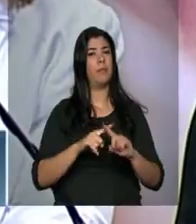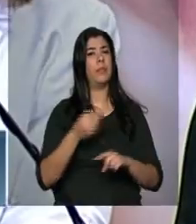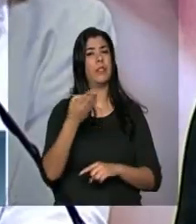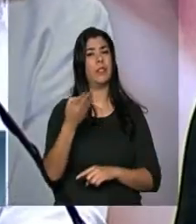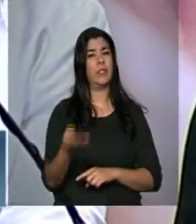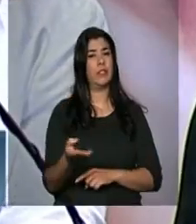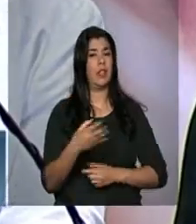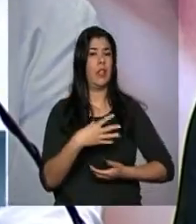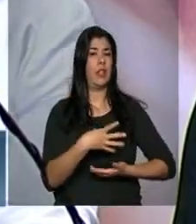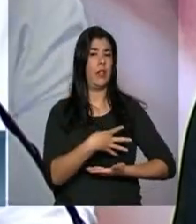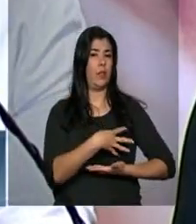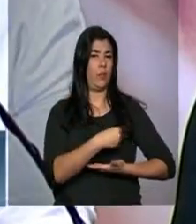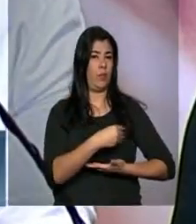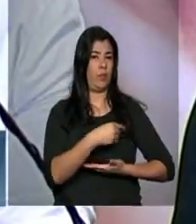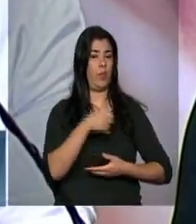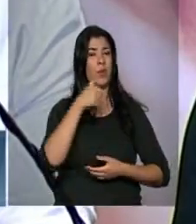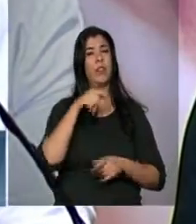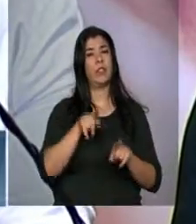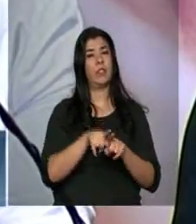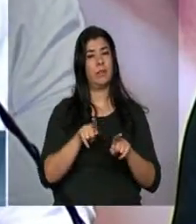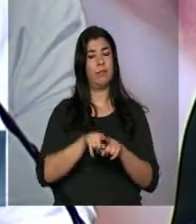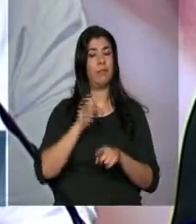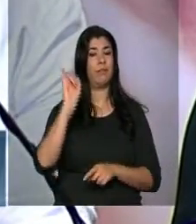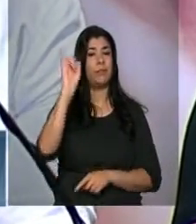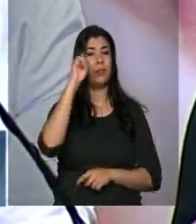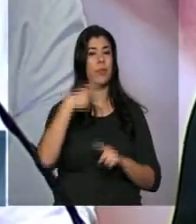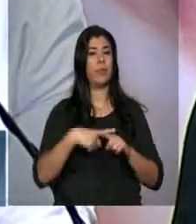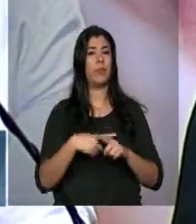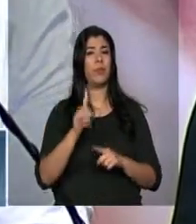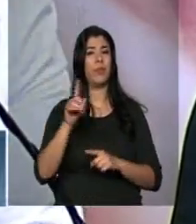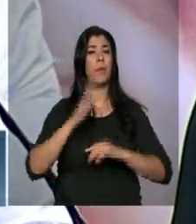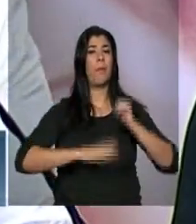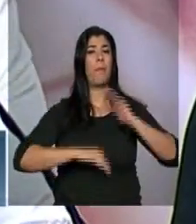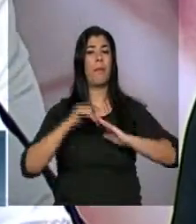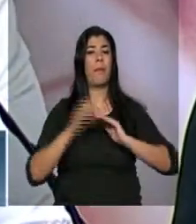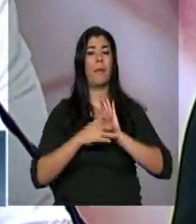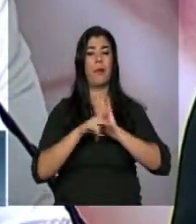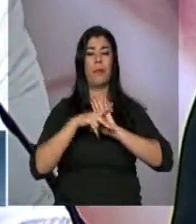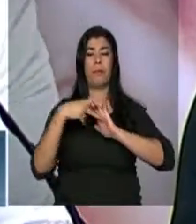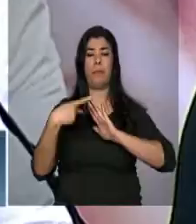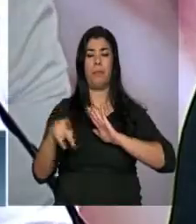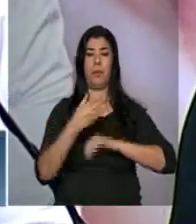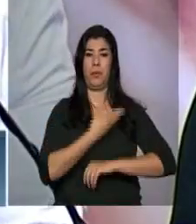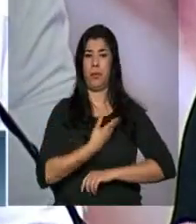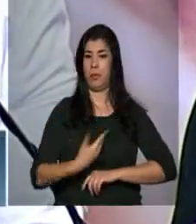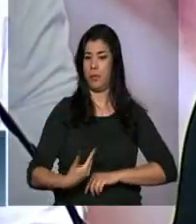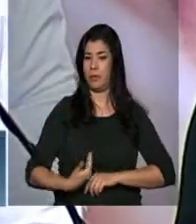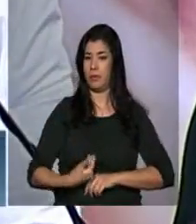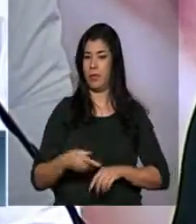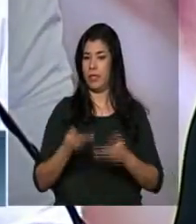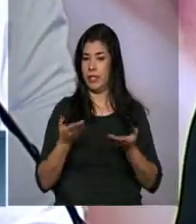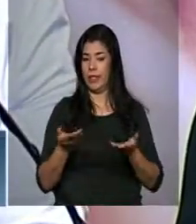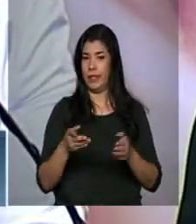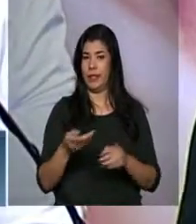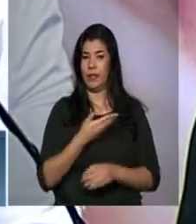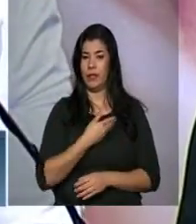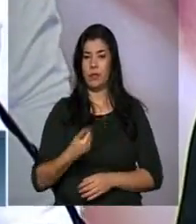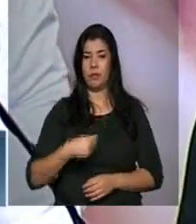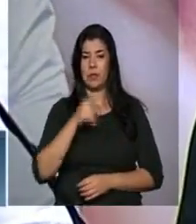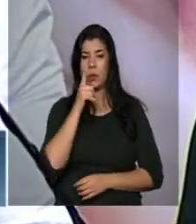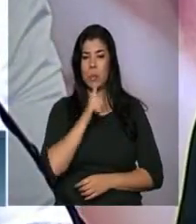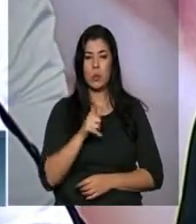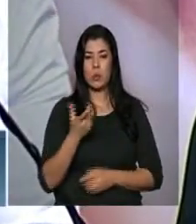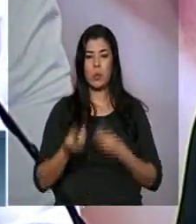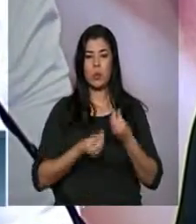do aleitamento materno, e é fundamental porque não é uma ação só de governo, é uma ação que o governo não conseguiria, né,